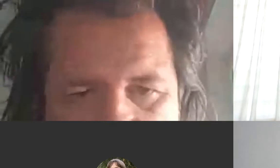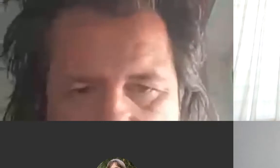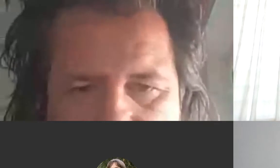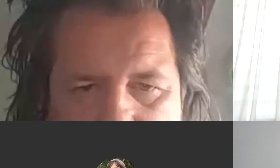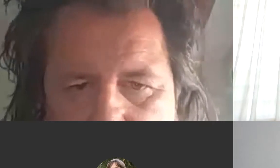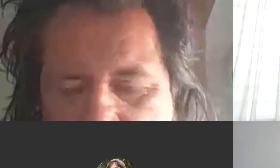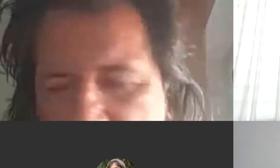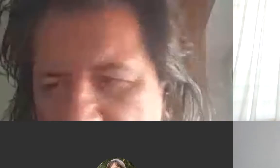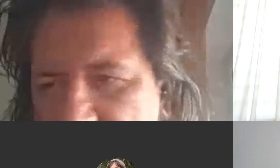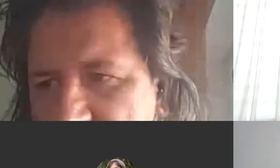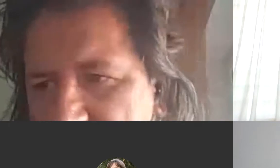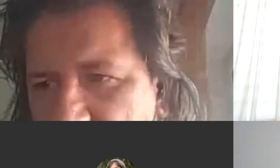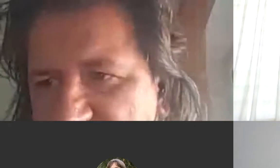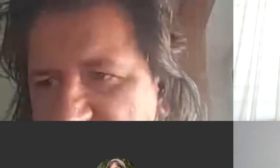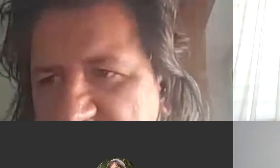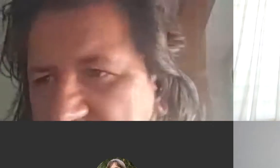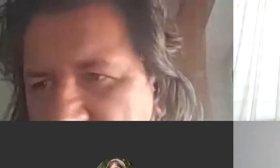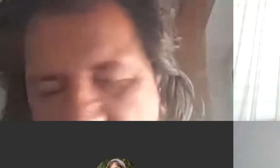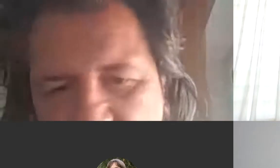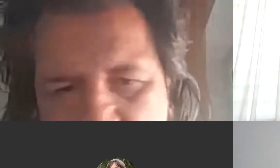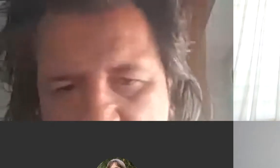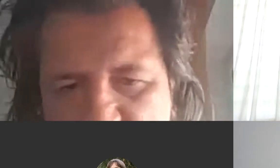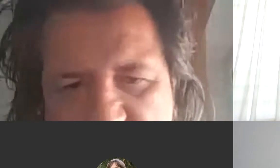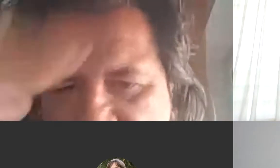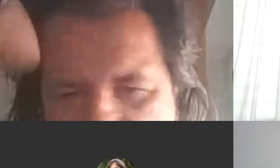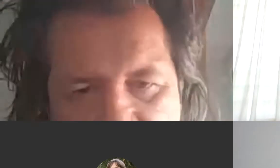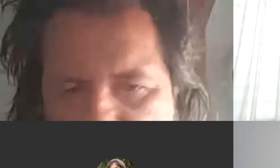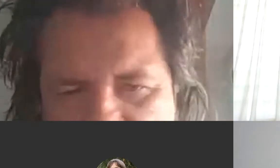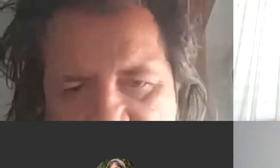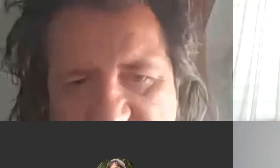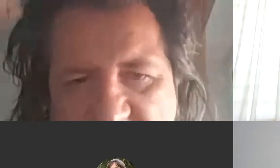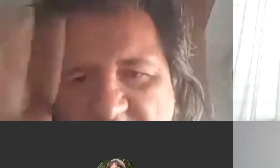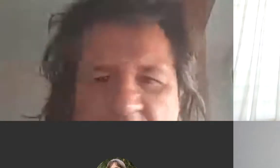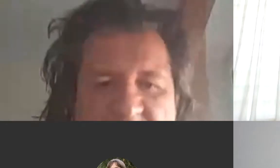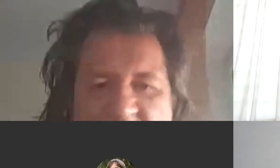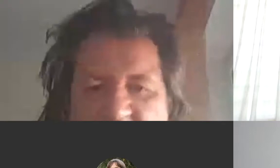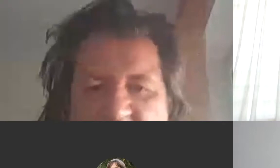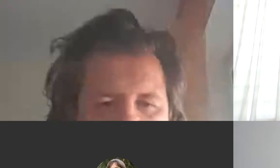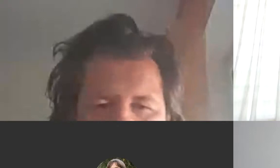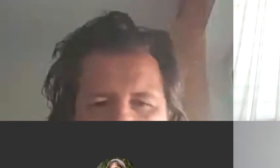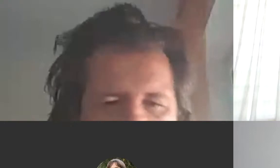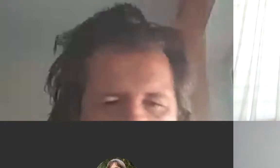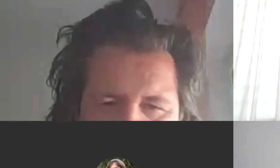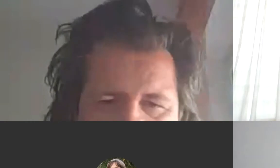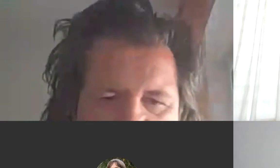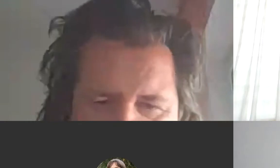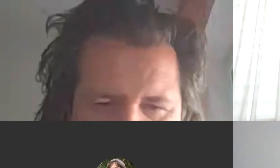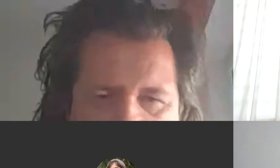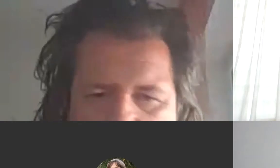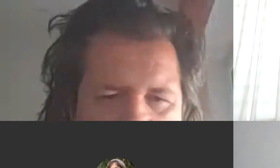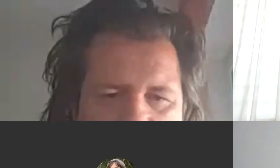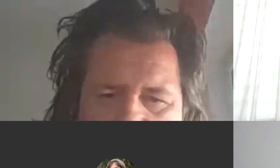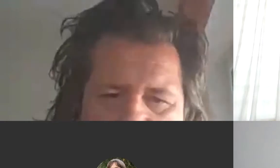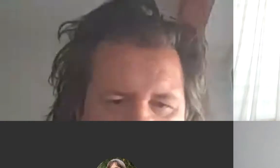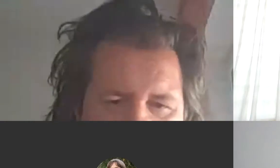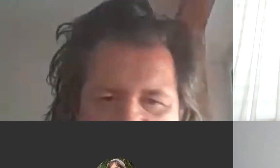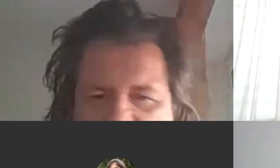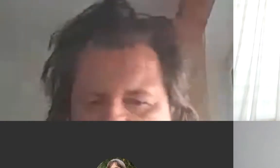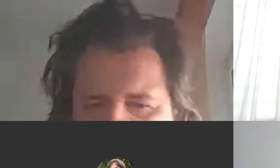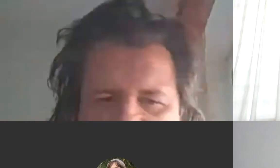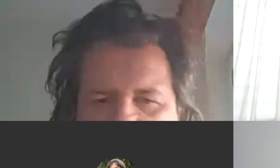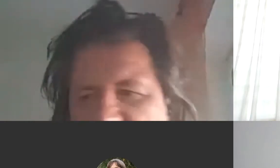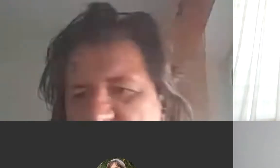não tem uma... que não se dá também na arquitetura digitais, mas apenas em presenciais, onde as relações são relações que se dão